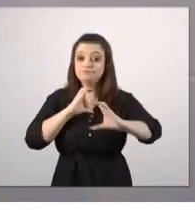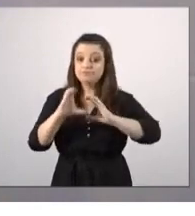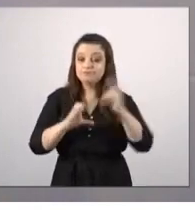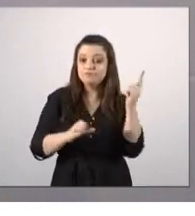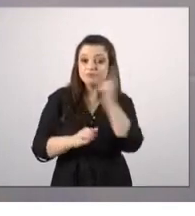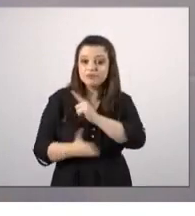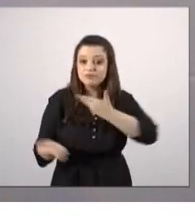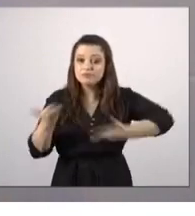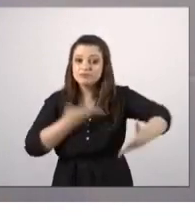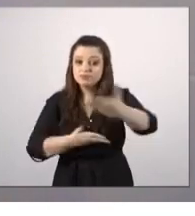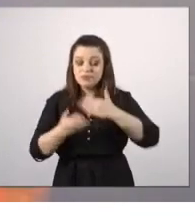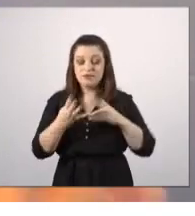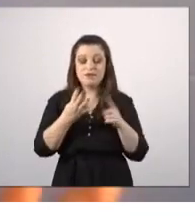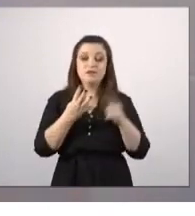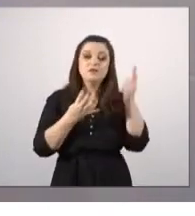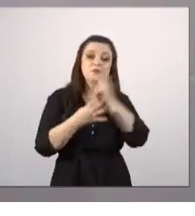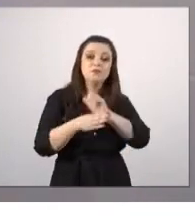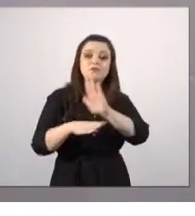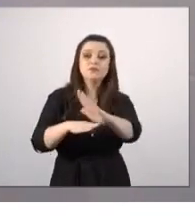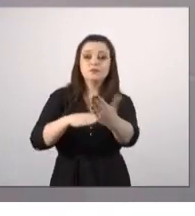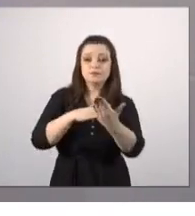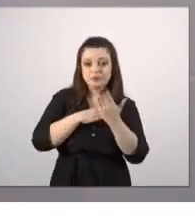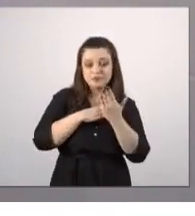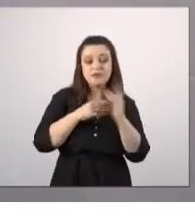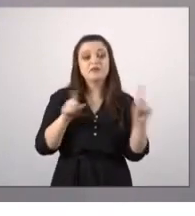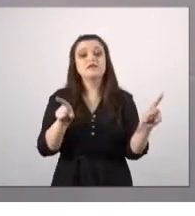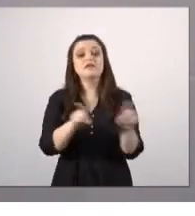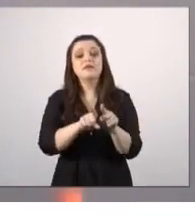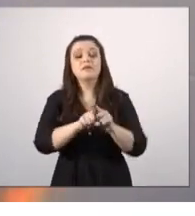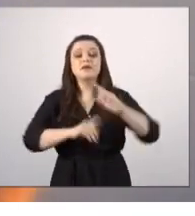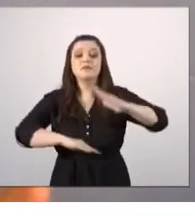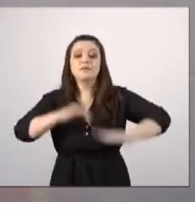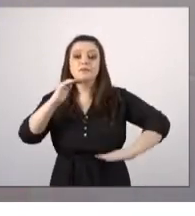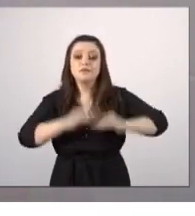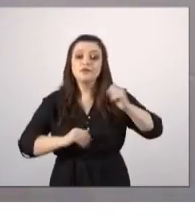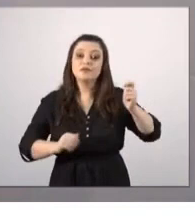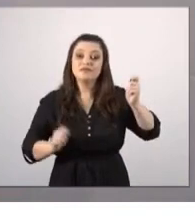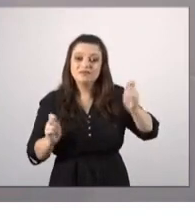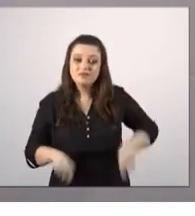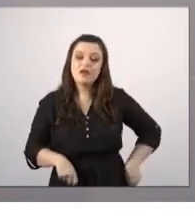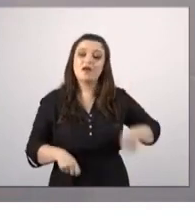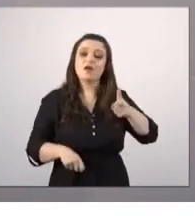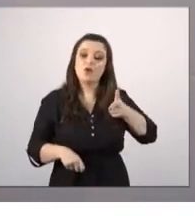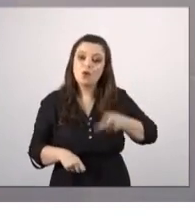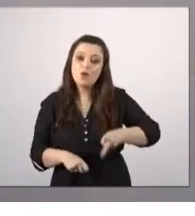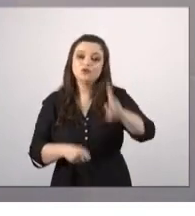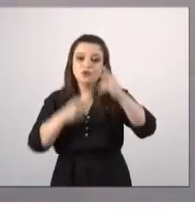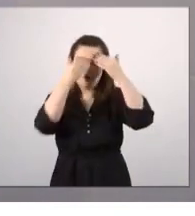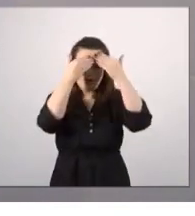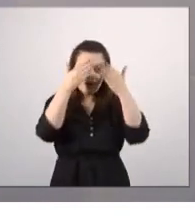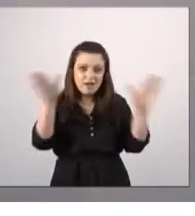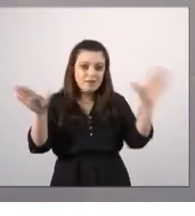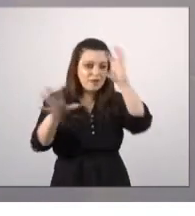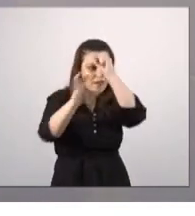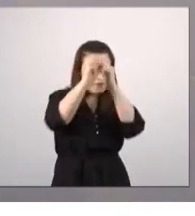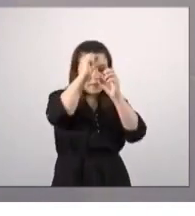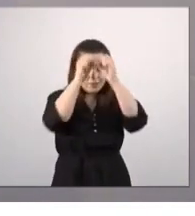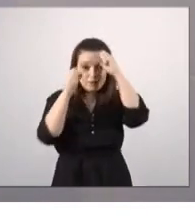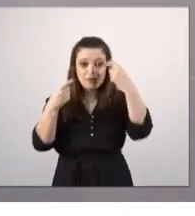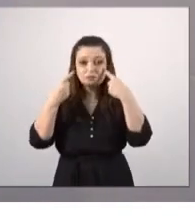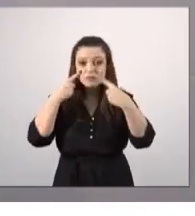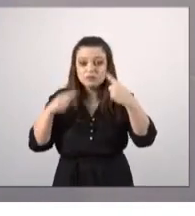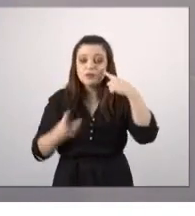de colaboração e, mais do que tudo, a habilidade de continuar a aprender em um mundo em constante